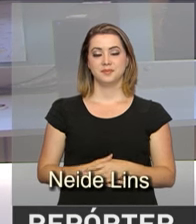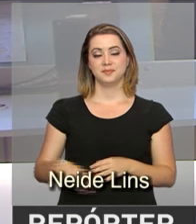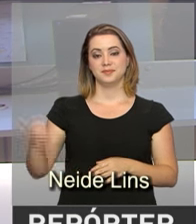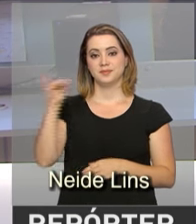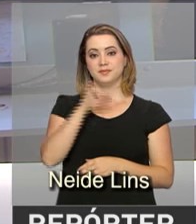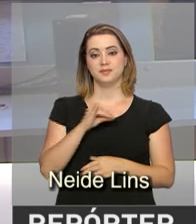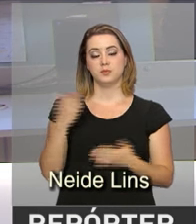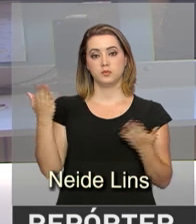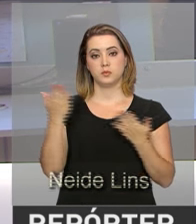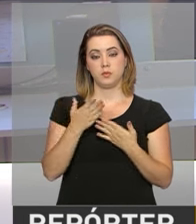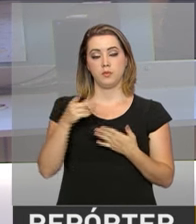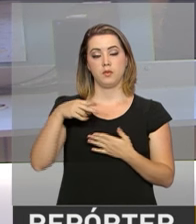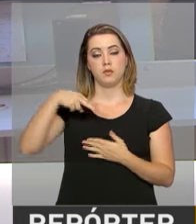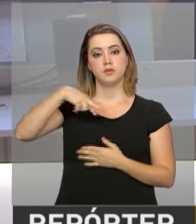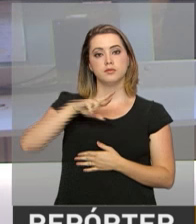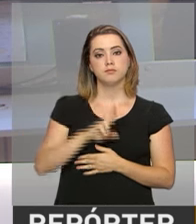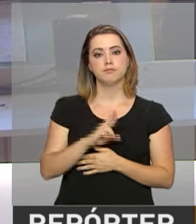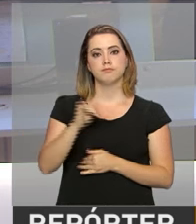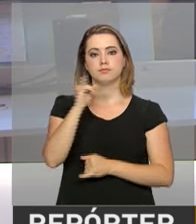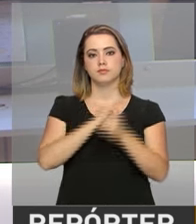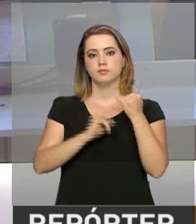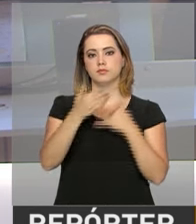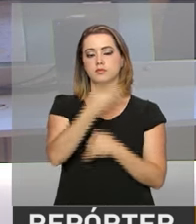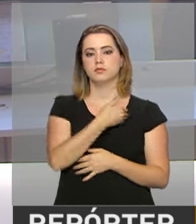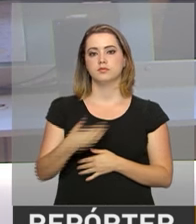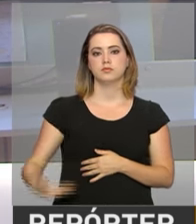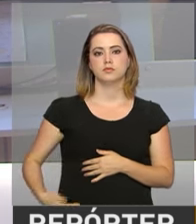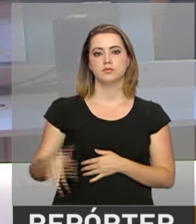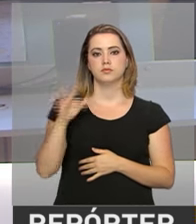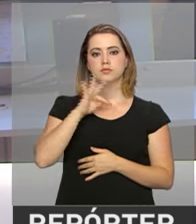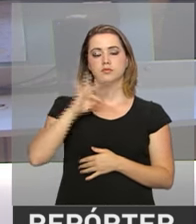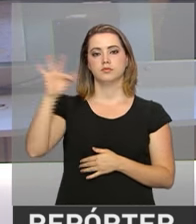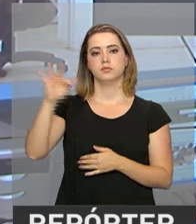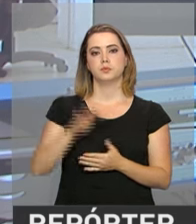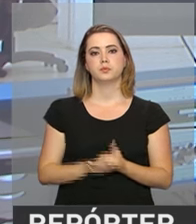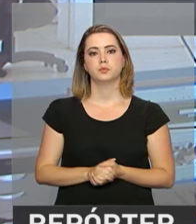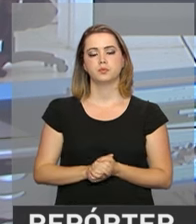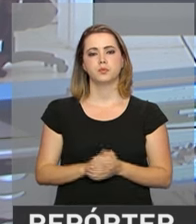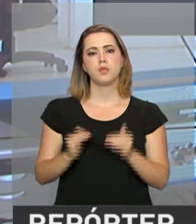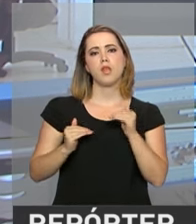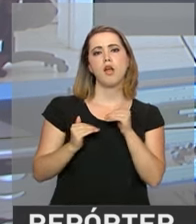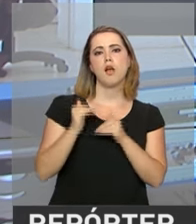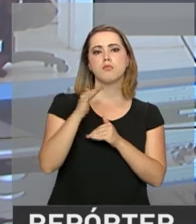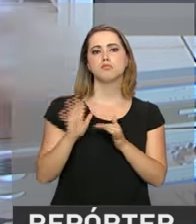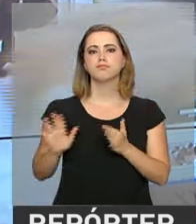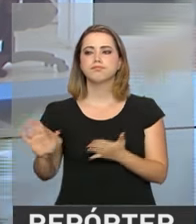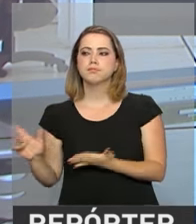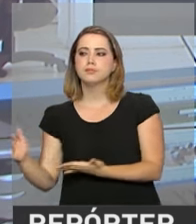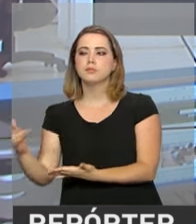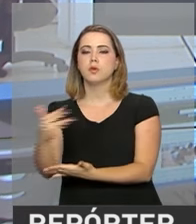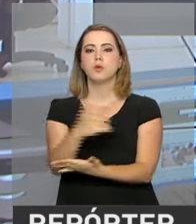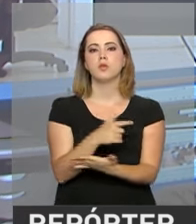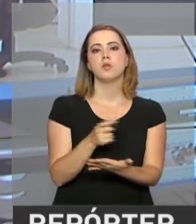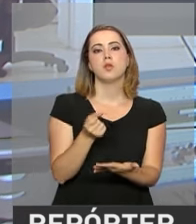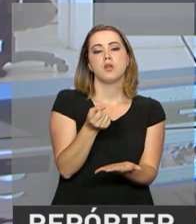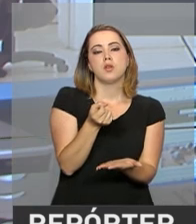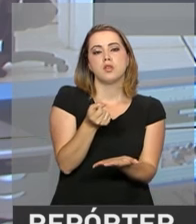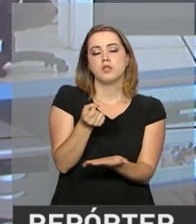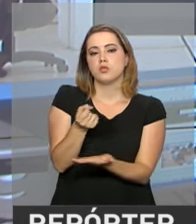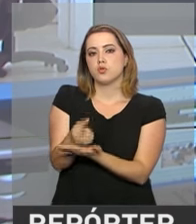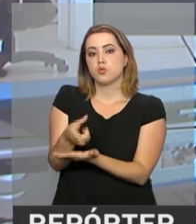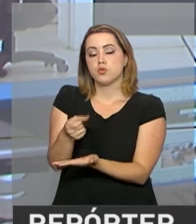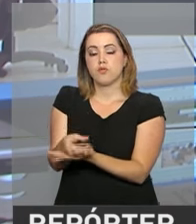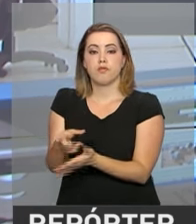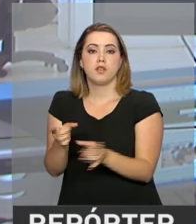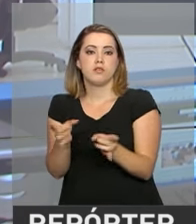Olá estamos de volta com repórter NBR as notícias do governo federal aumentar a participação no comércio internacional de